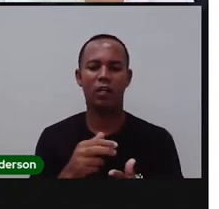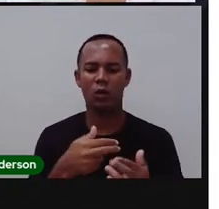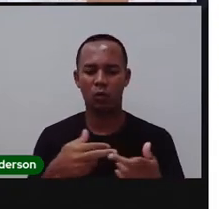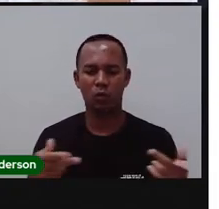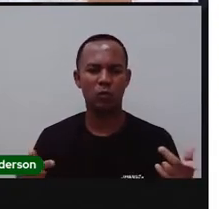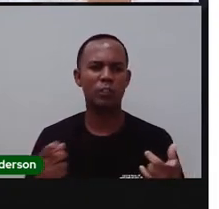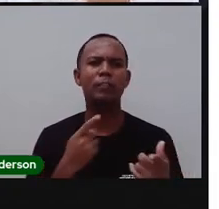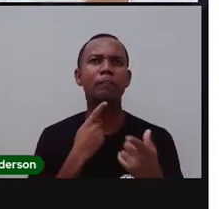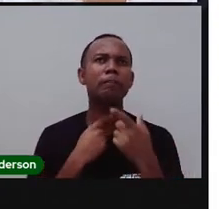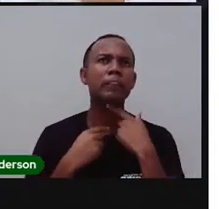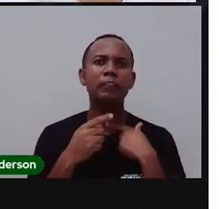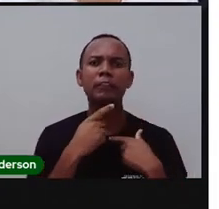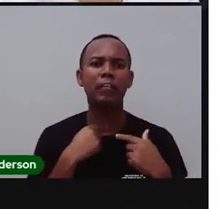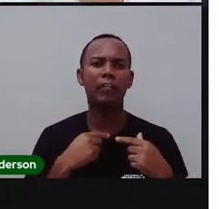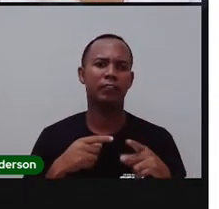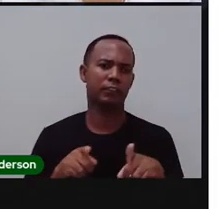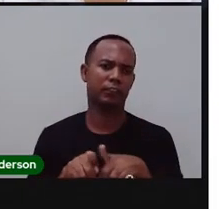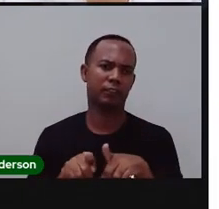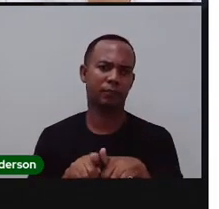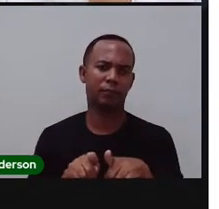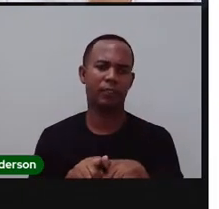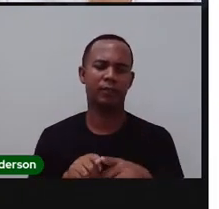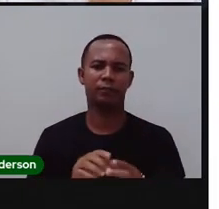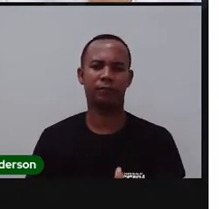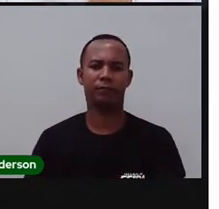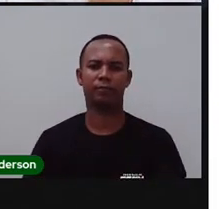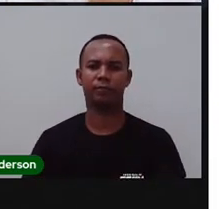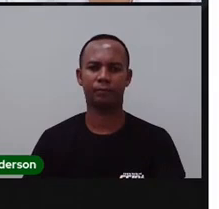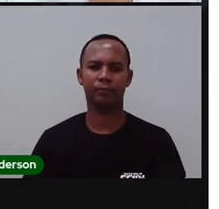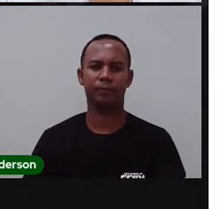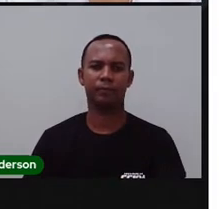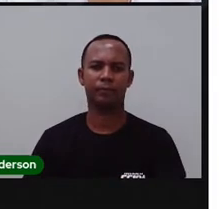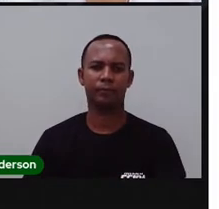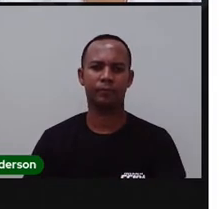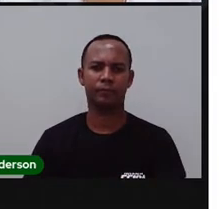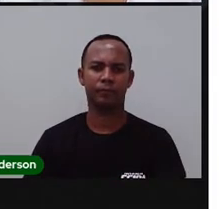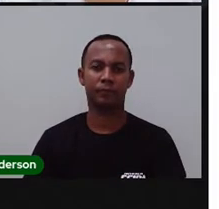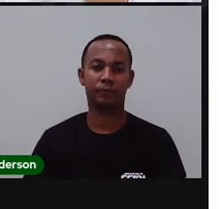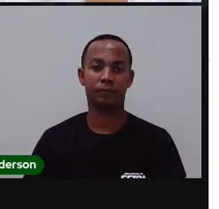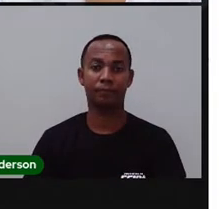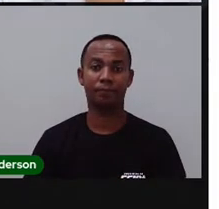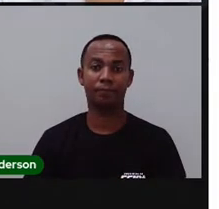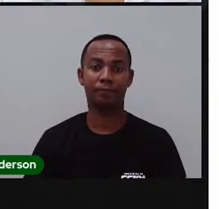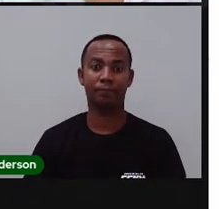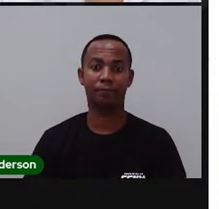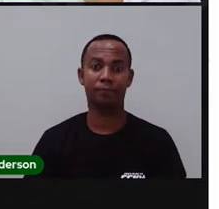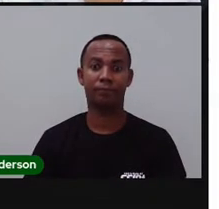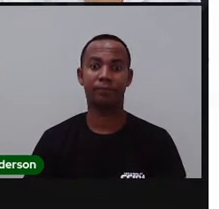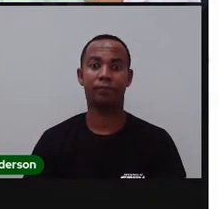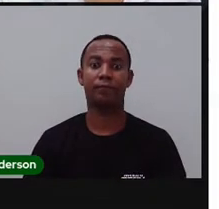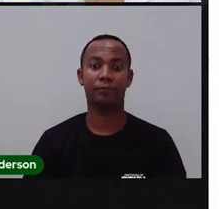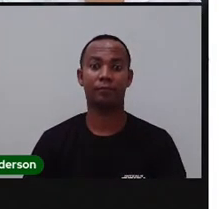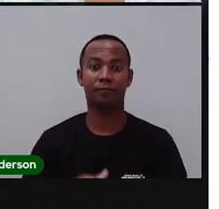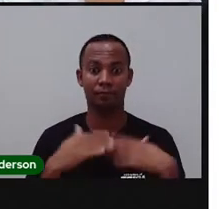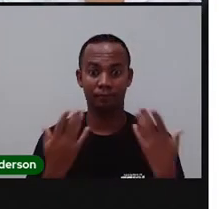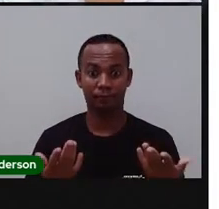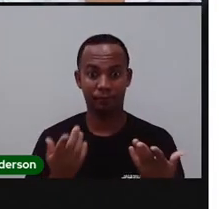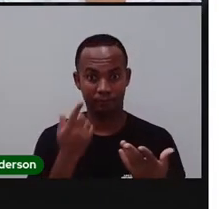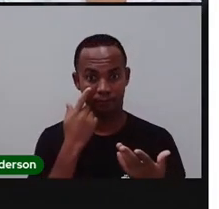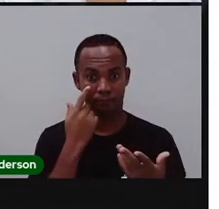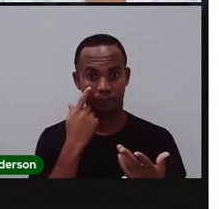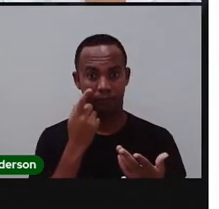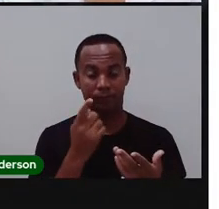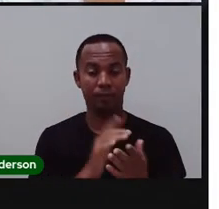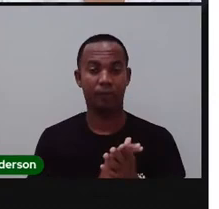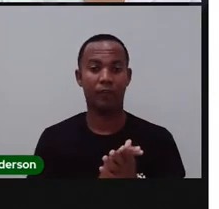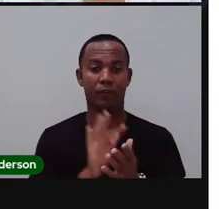de comércio, que fica tanto bem aí. Dando seguimento. Por aqui, né?